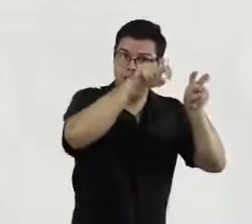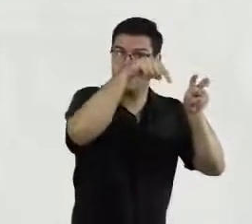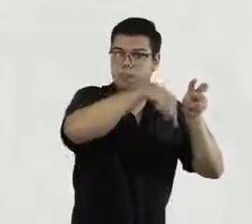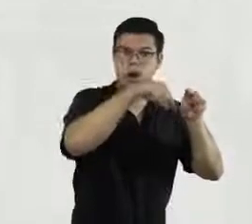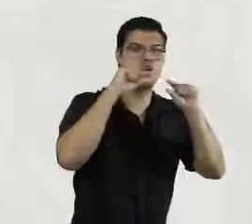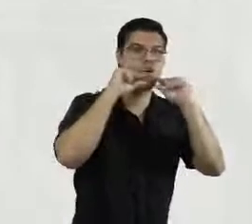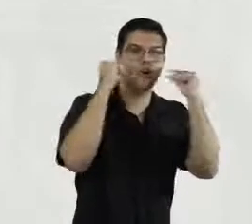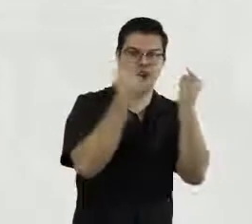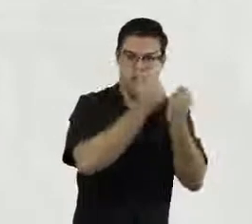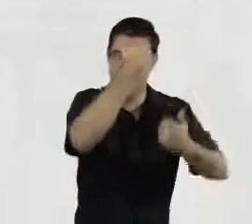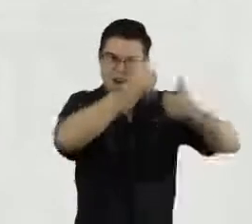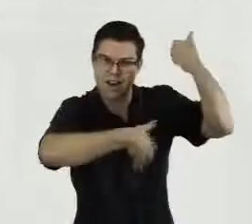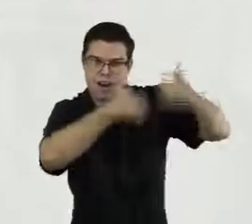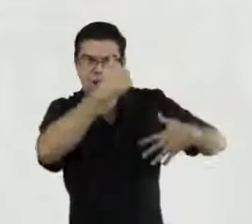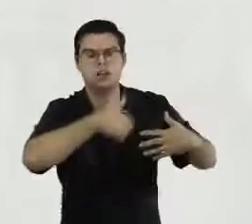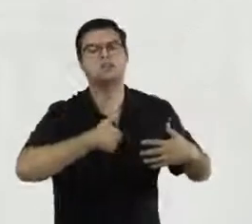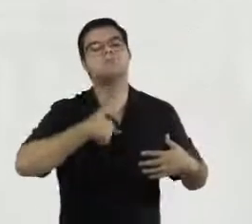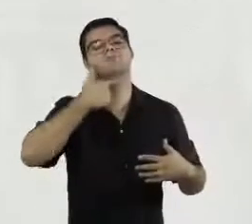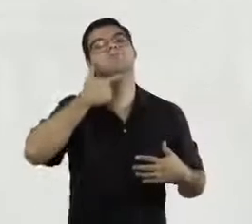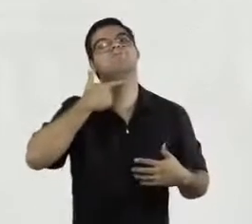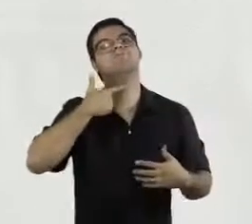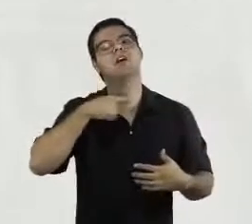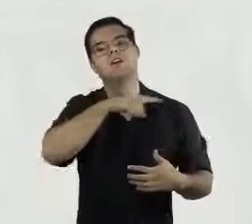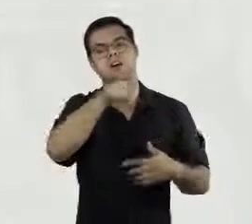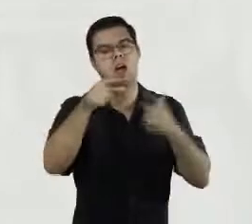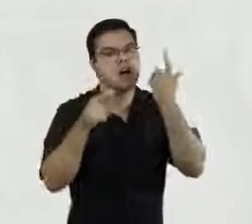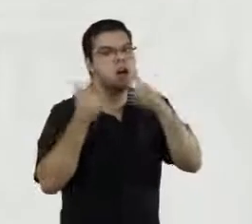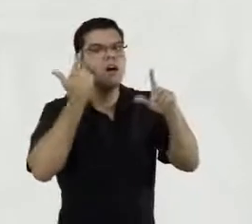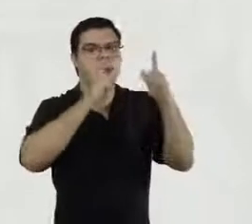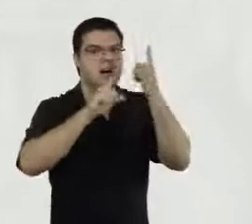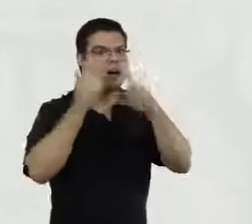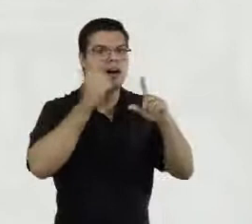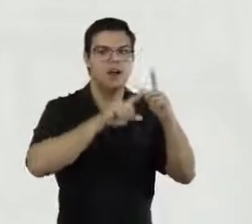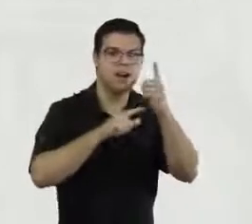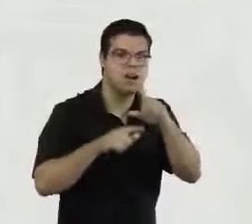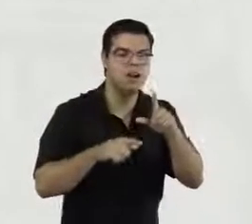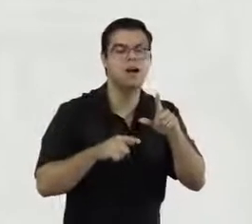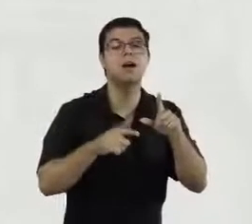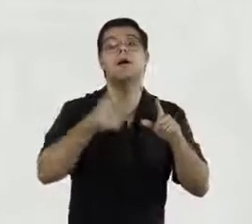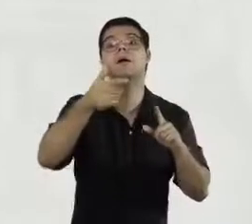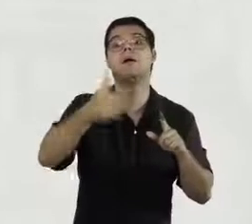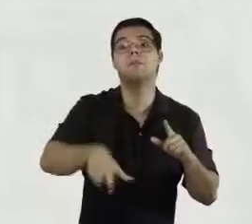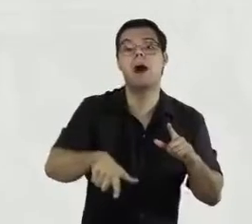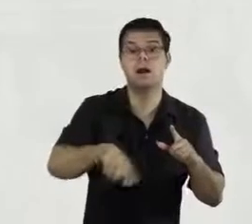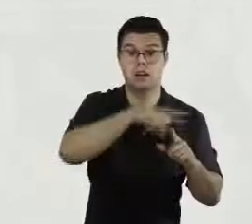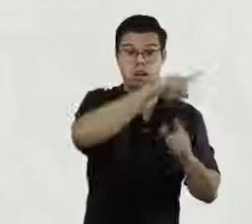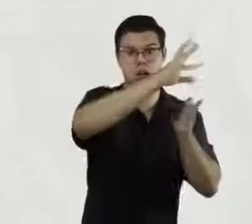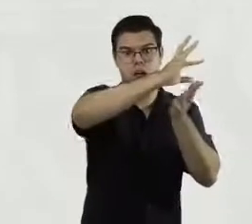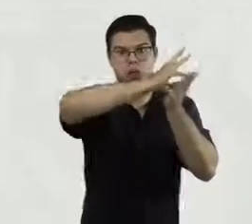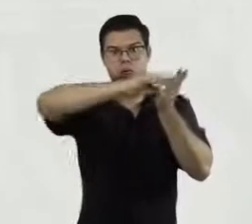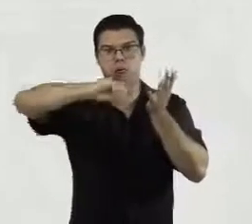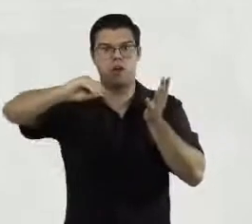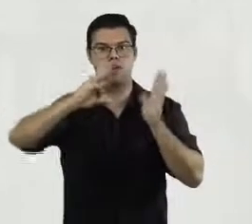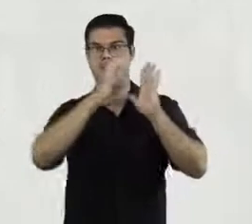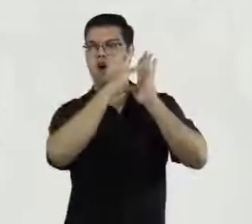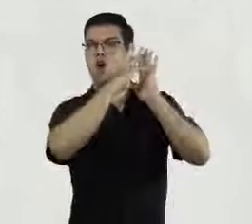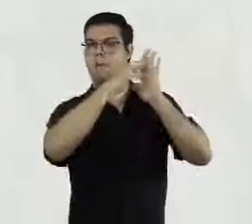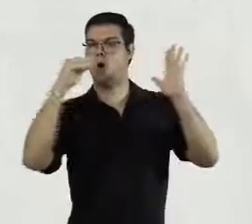colóquio, desejo que, além de todo o sucesso que merece, que possa servir de modelo para o